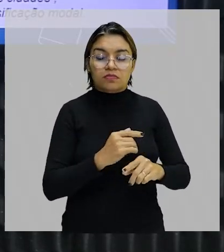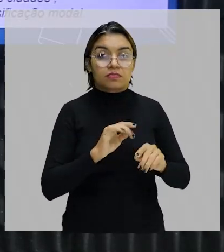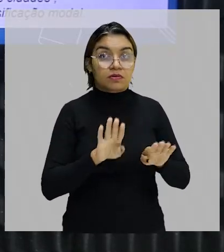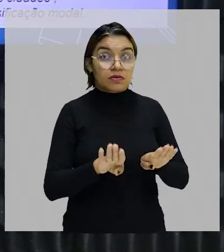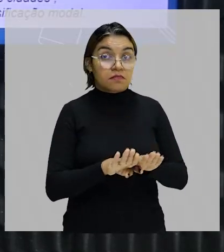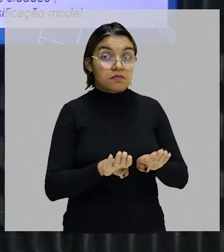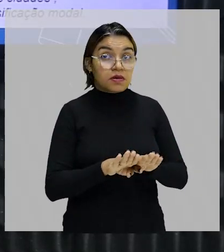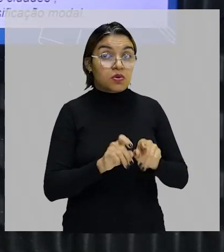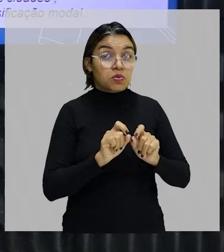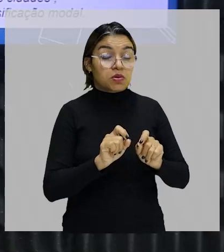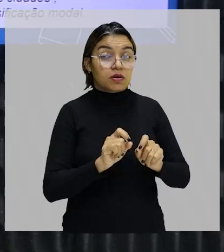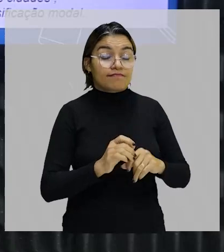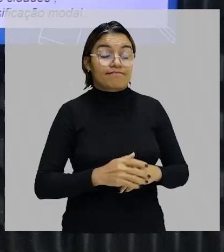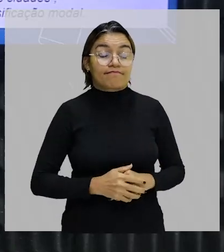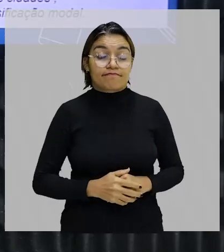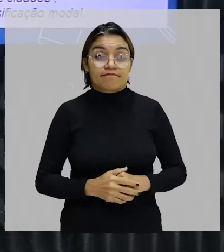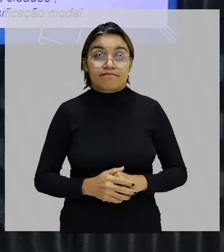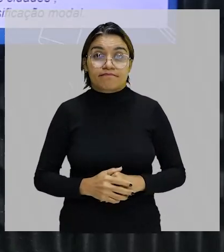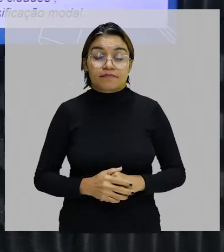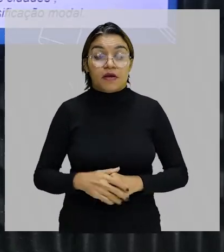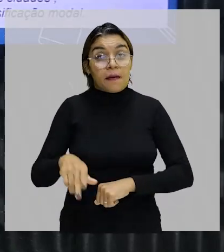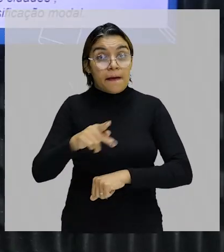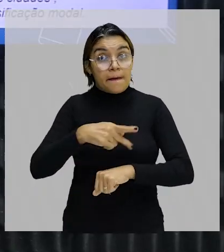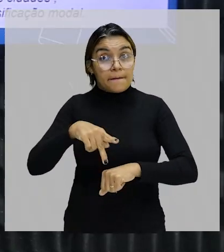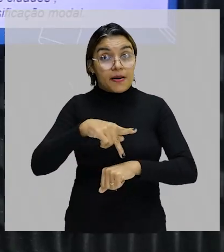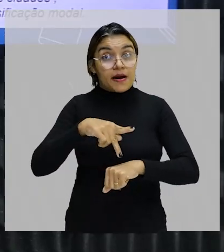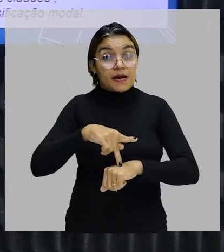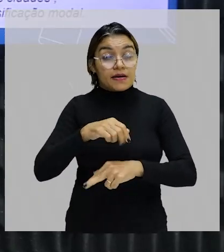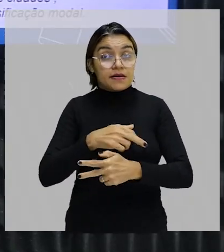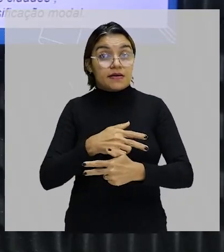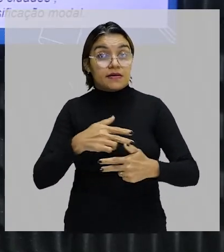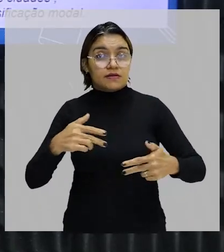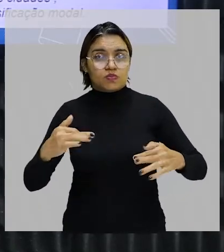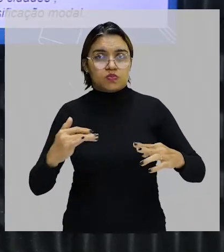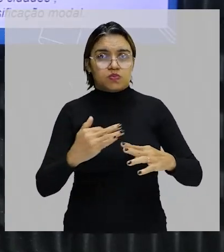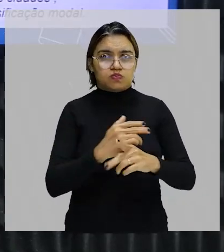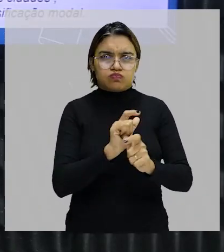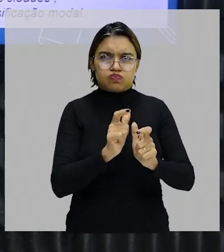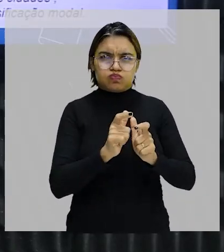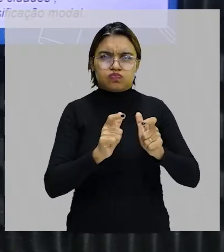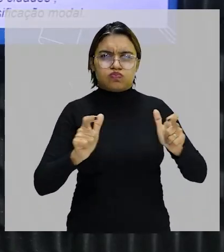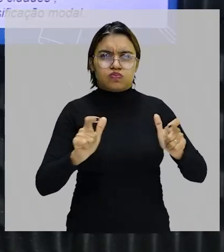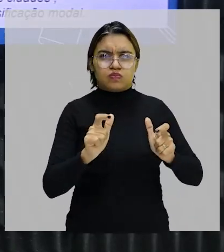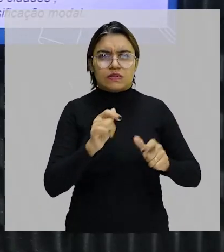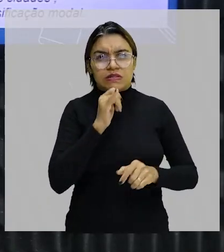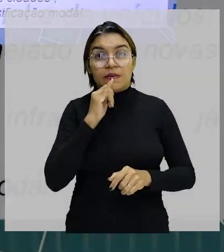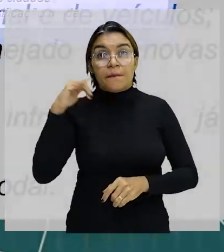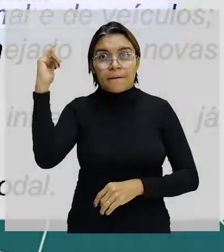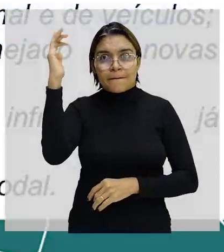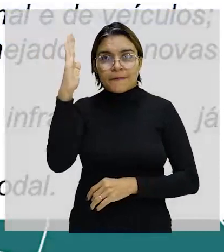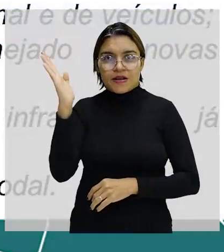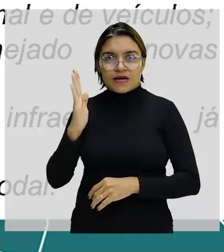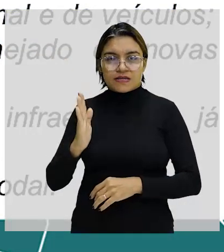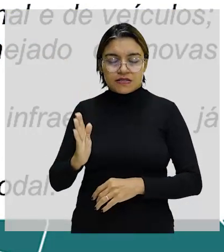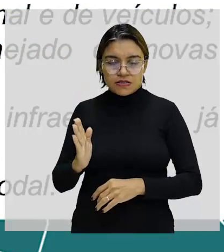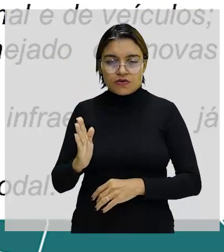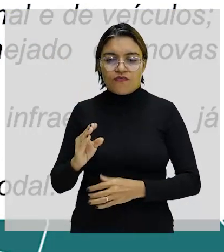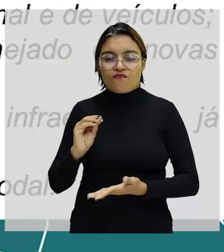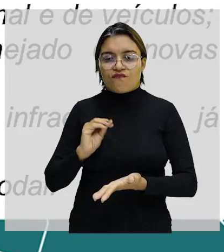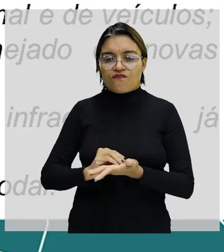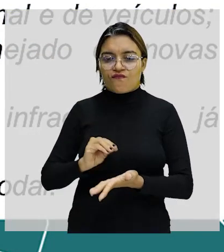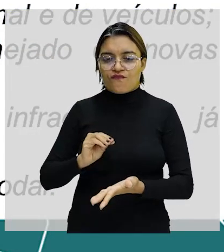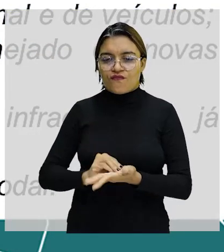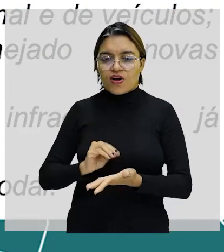principalmente de países que se urbanizaram rapidamente, como o Brasil, que é o problema da falta